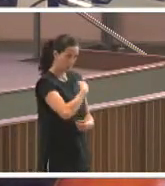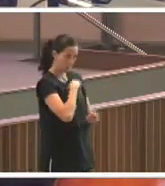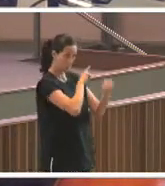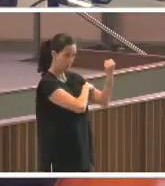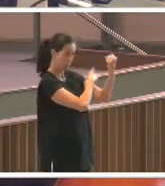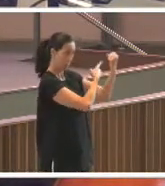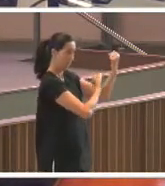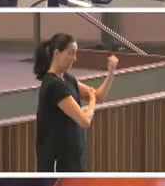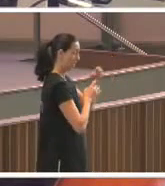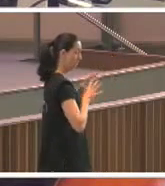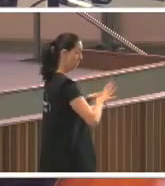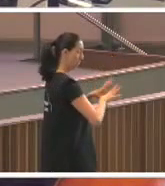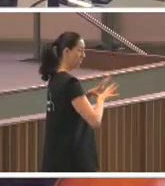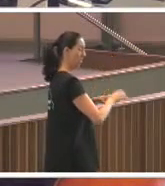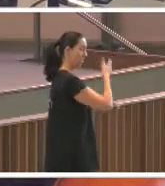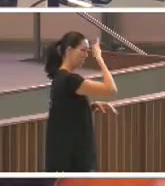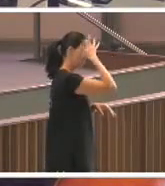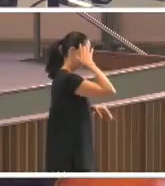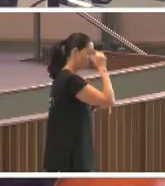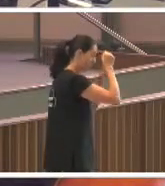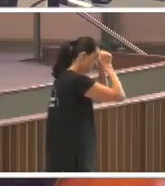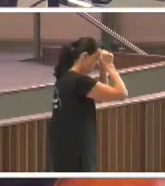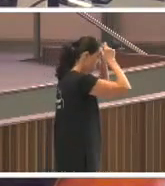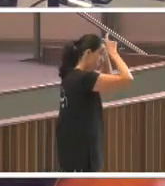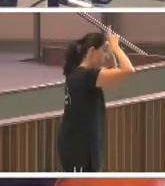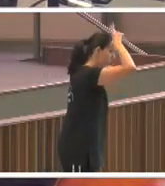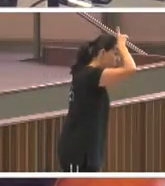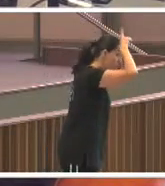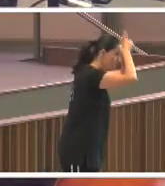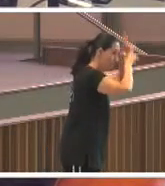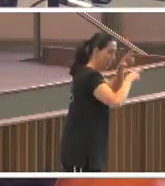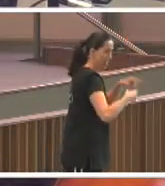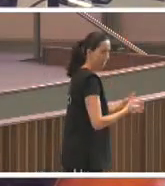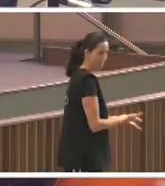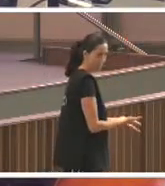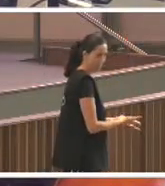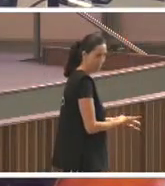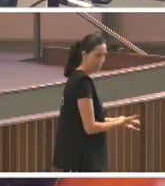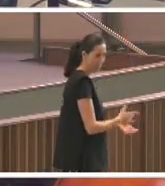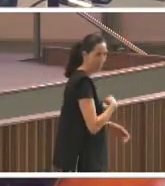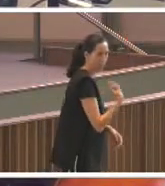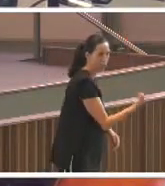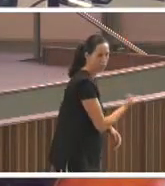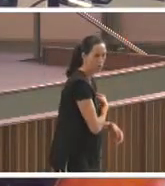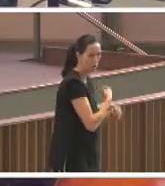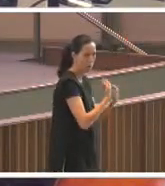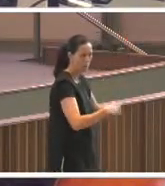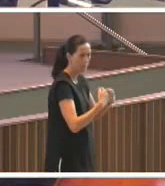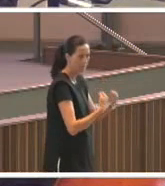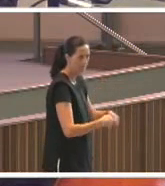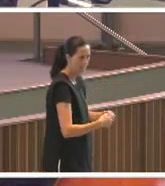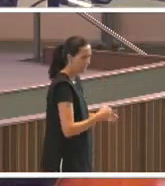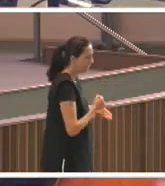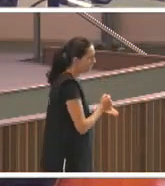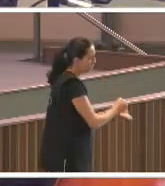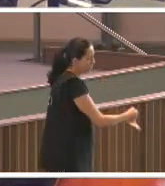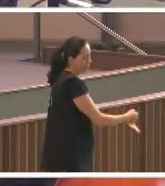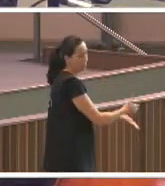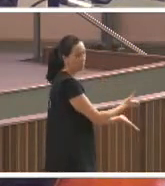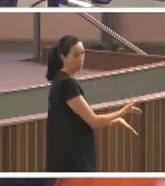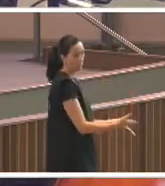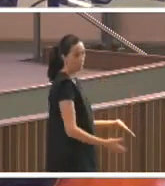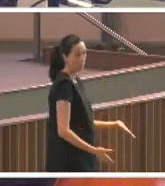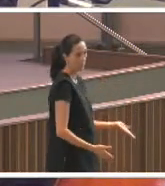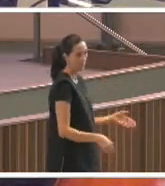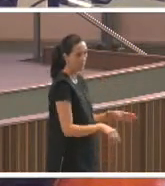Espírito Santo? Quando a gente é capaz de inspirar piedade. Piedade